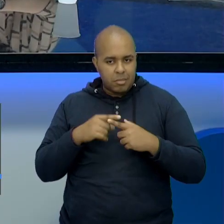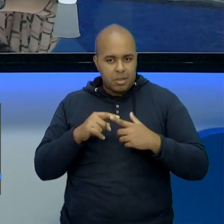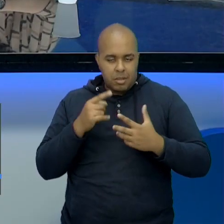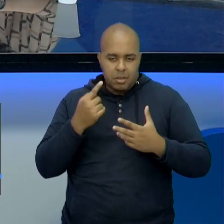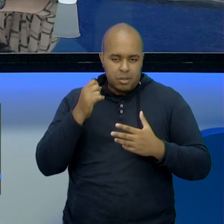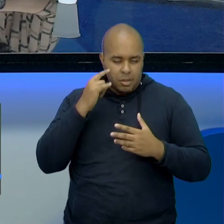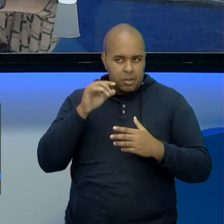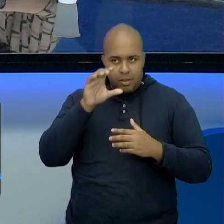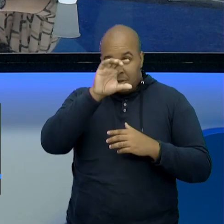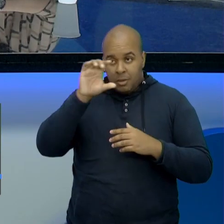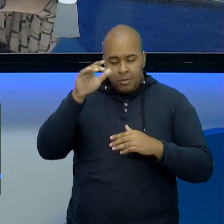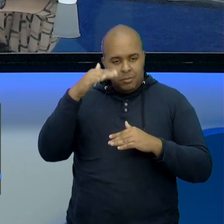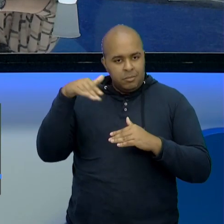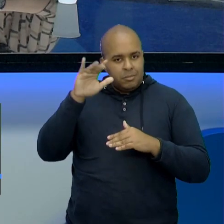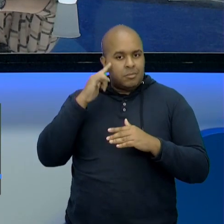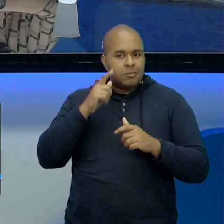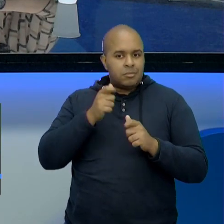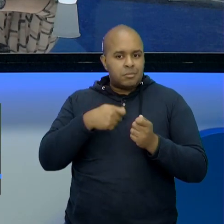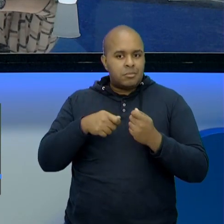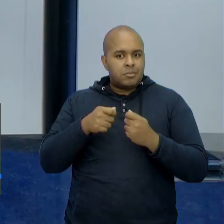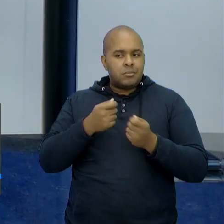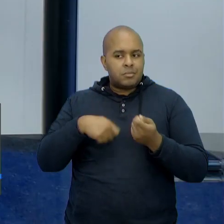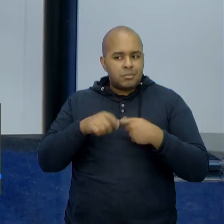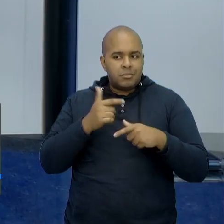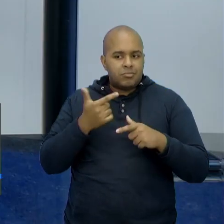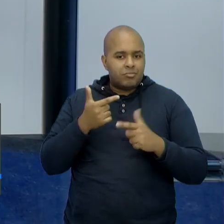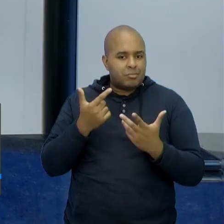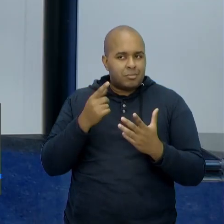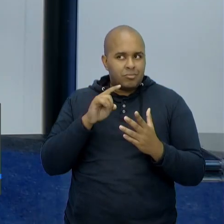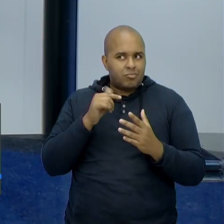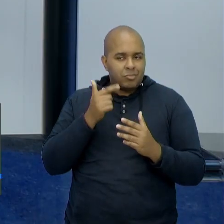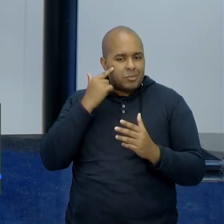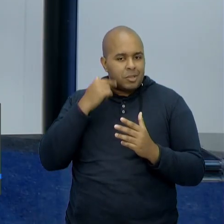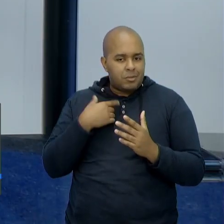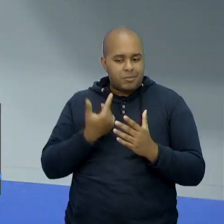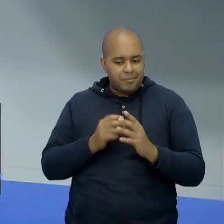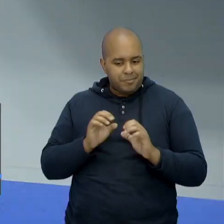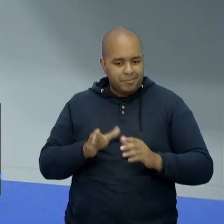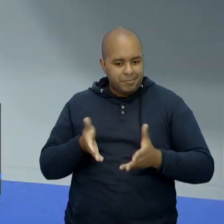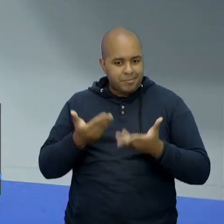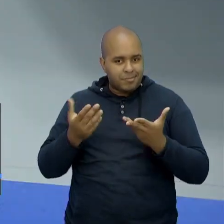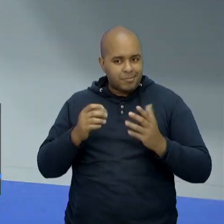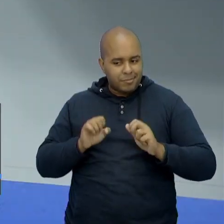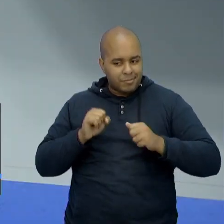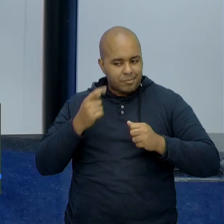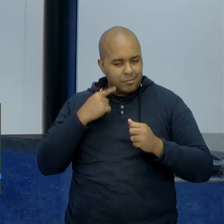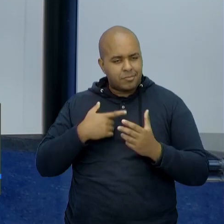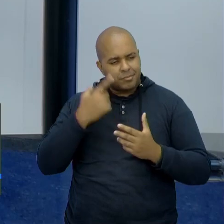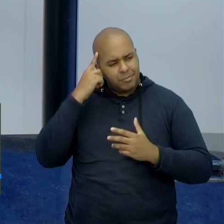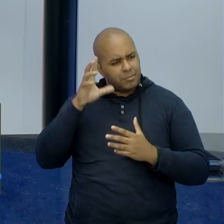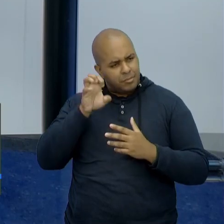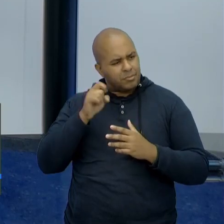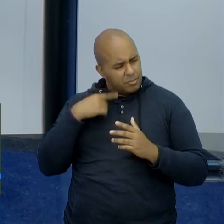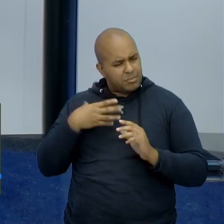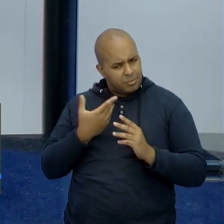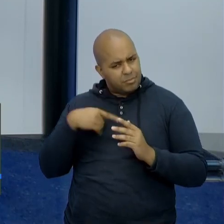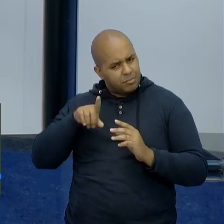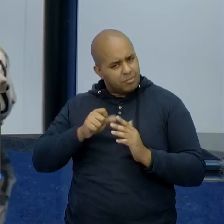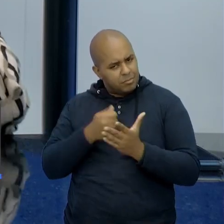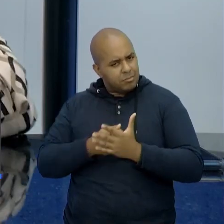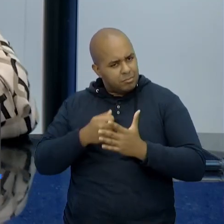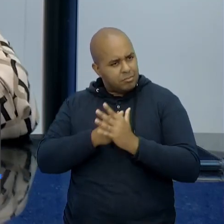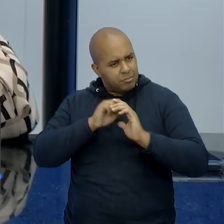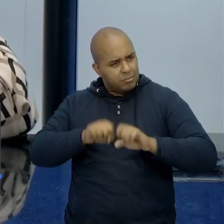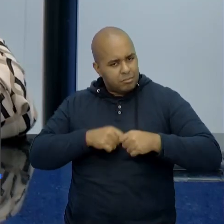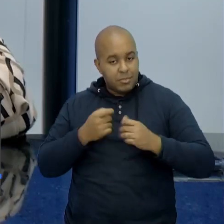se a alta administração não tiver não comprar ideia, o que acontece?